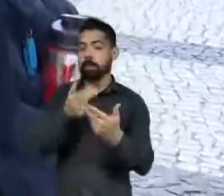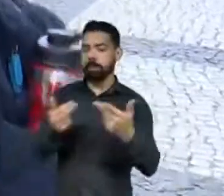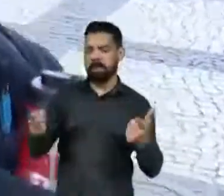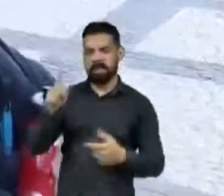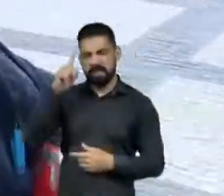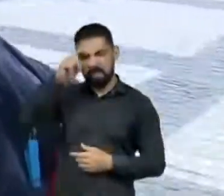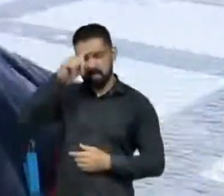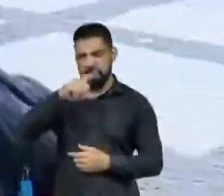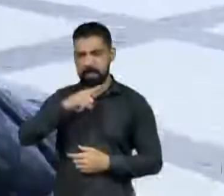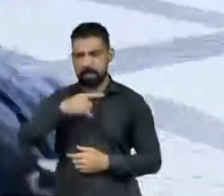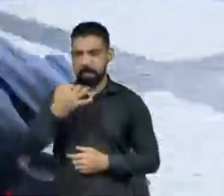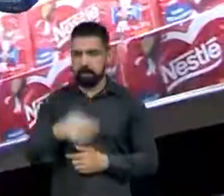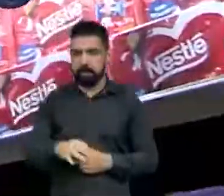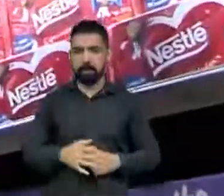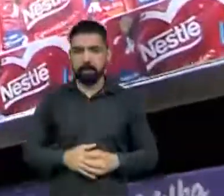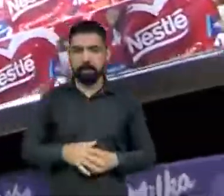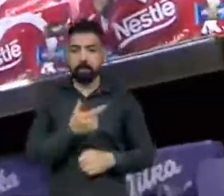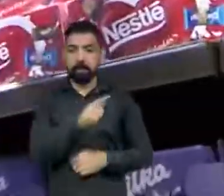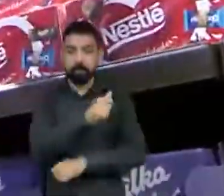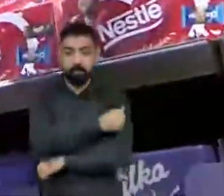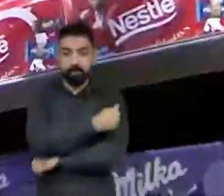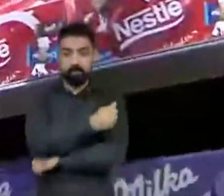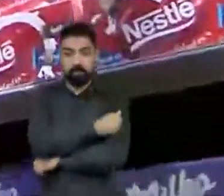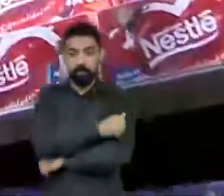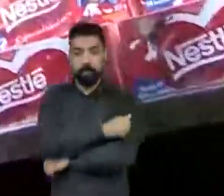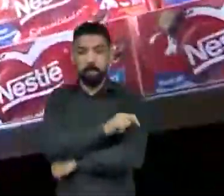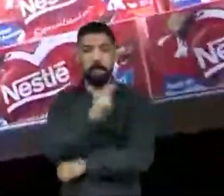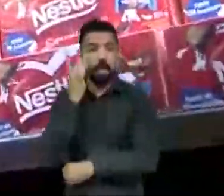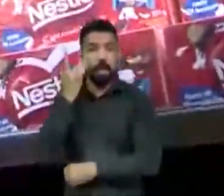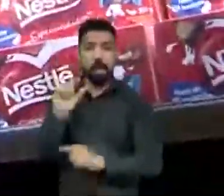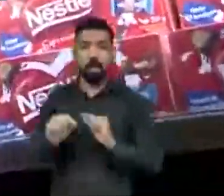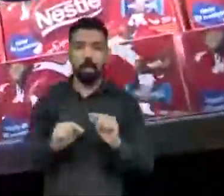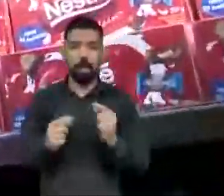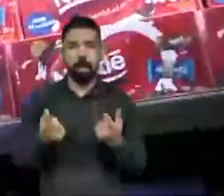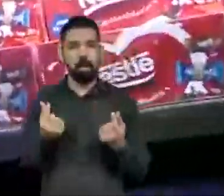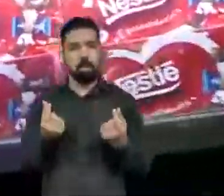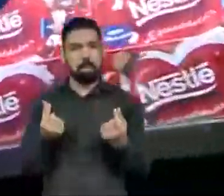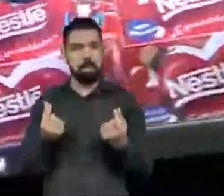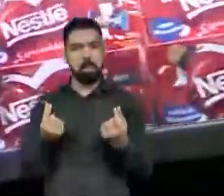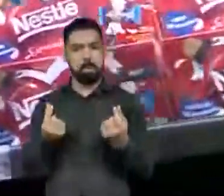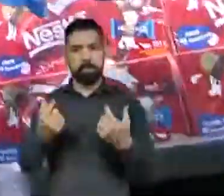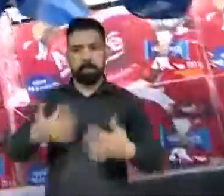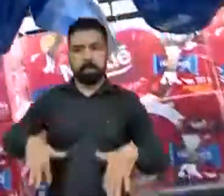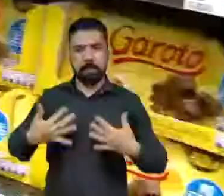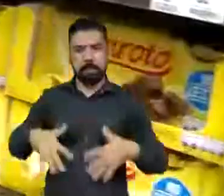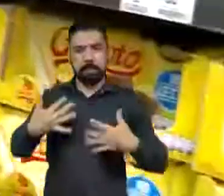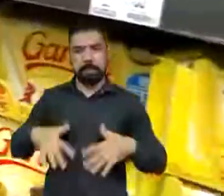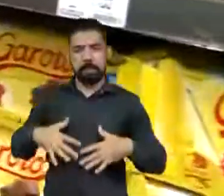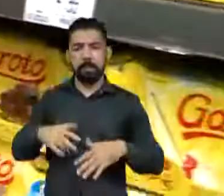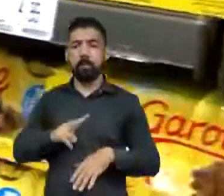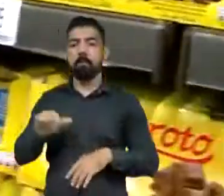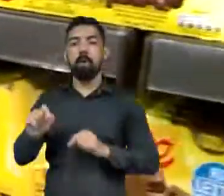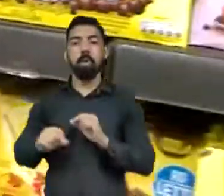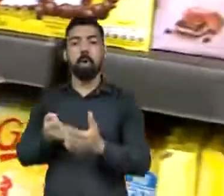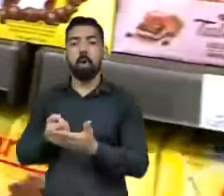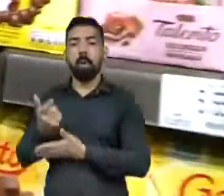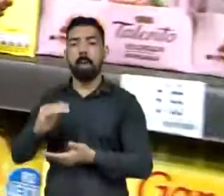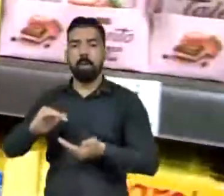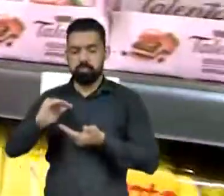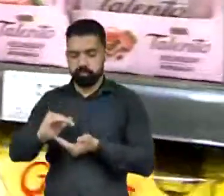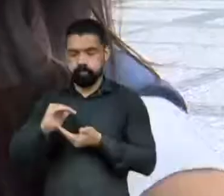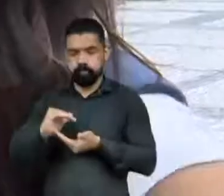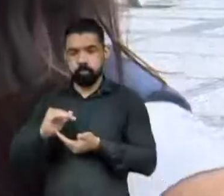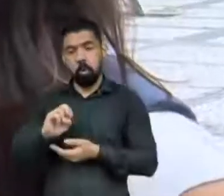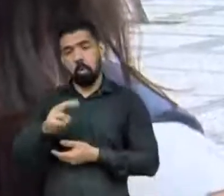Já o estudante Everton Dias está achando os preços salgados e a alternativa será uma caixa de chocolate ou mesmo uma barra